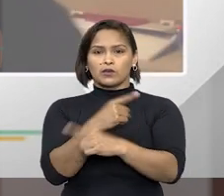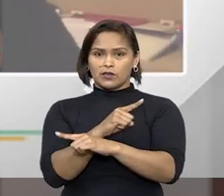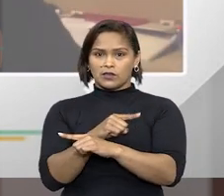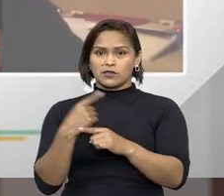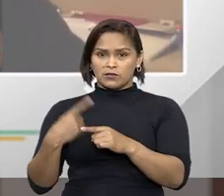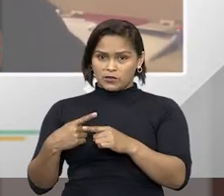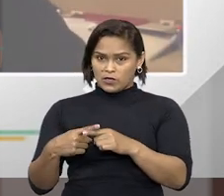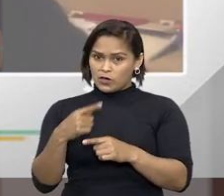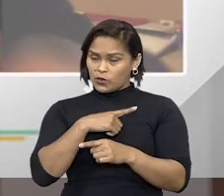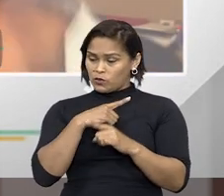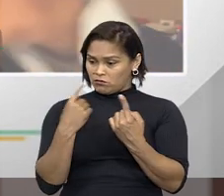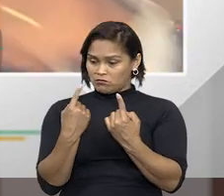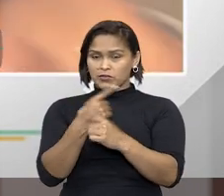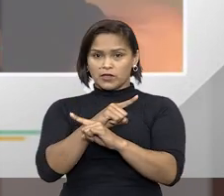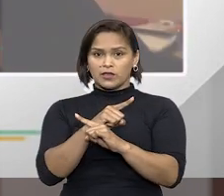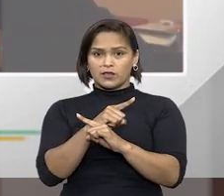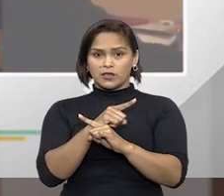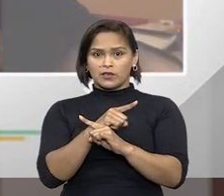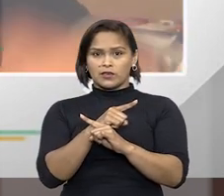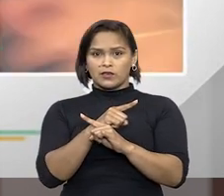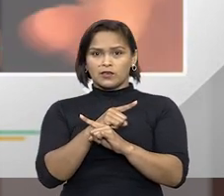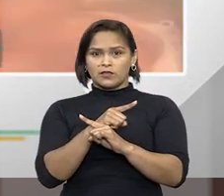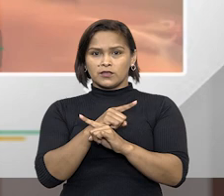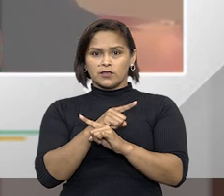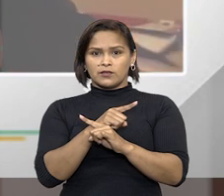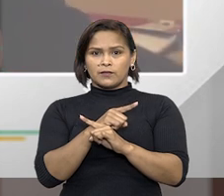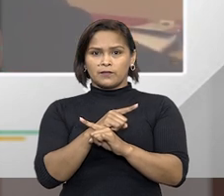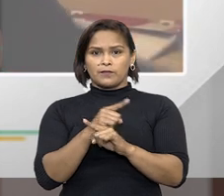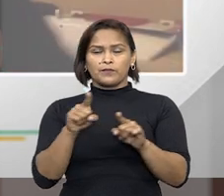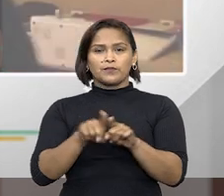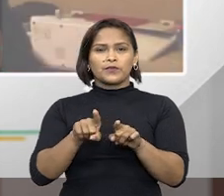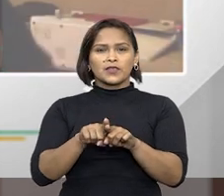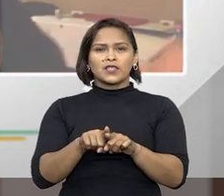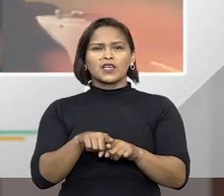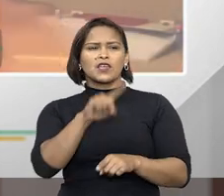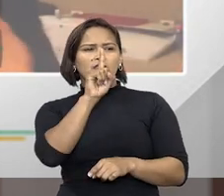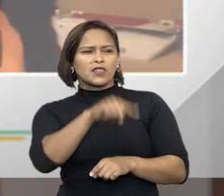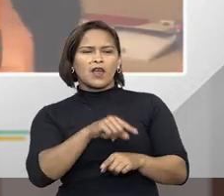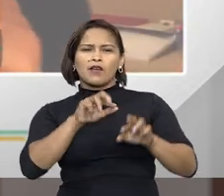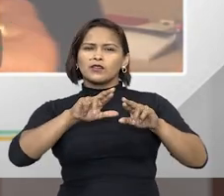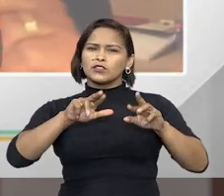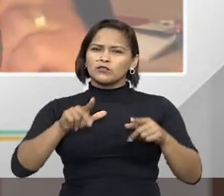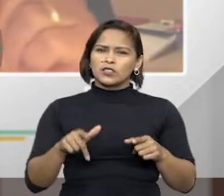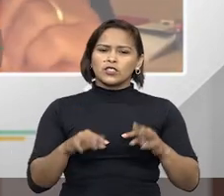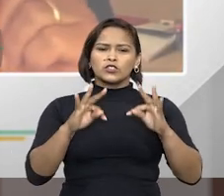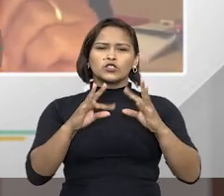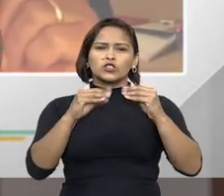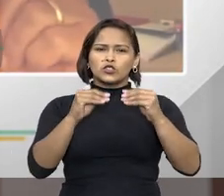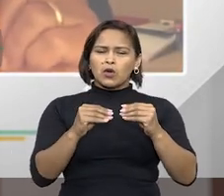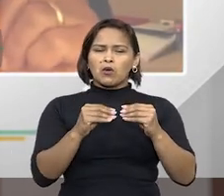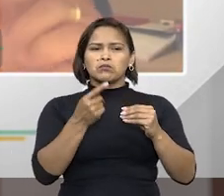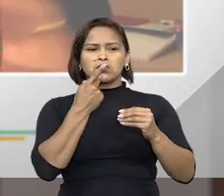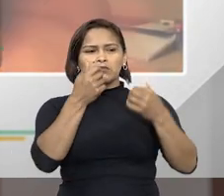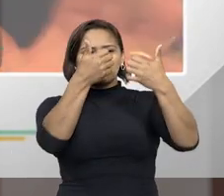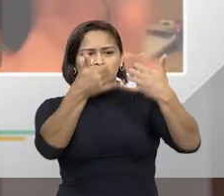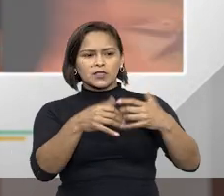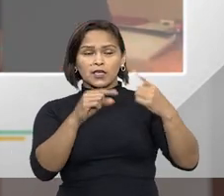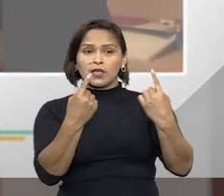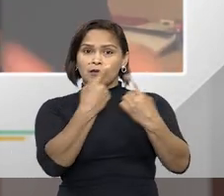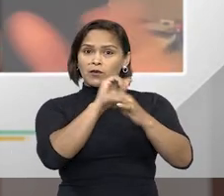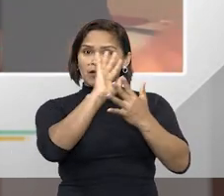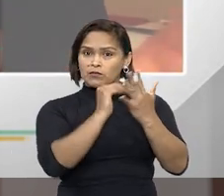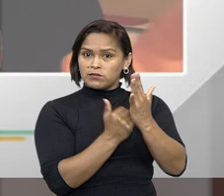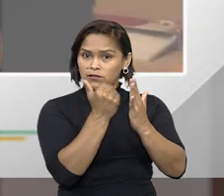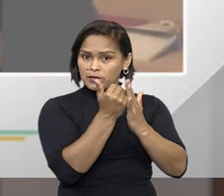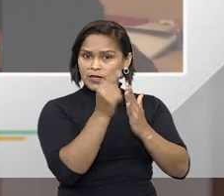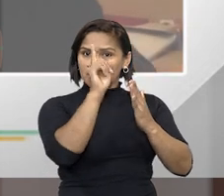contradiz cabe, né, não é isso, né, os pressupostos para a interposição de embargo de declaração. Então, é muito